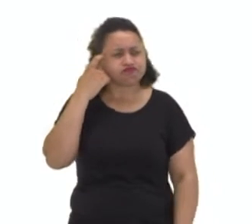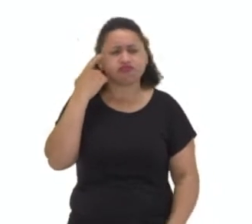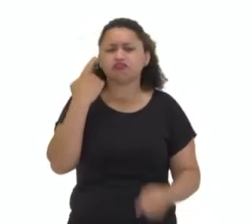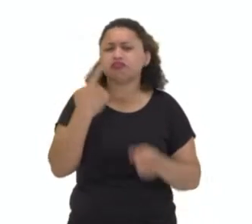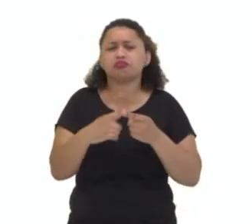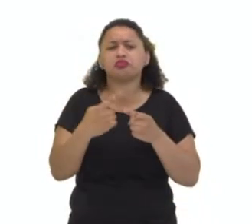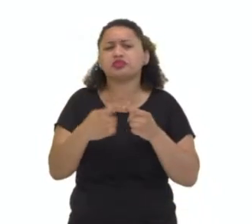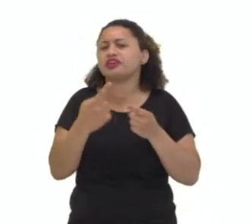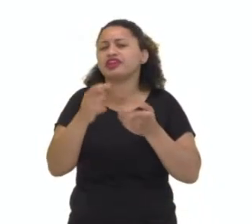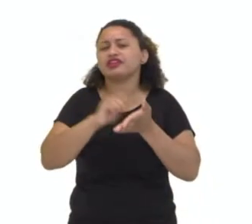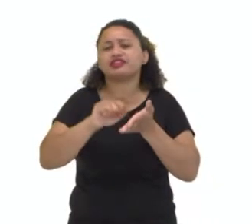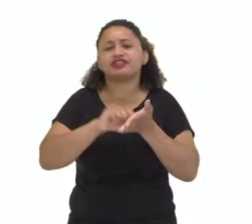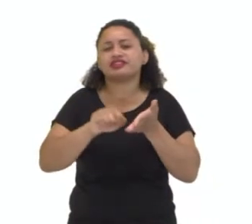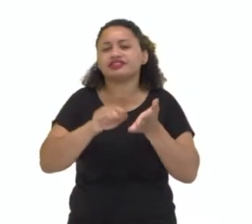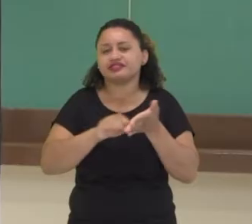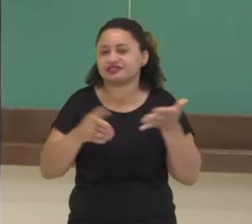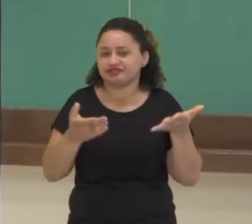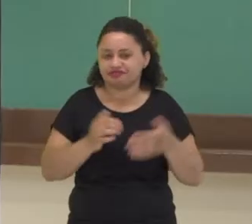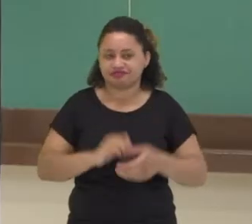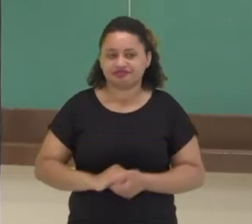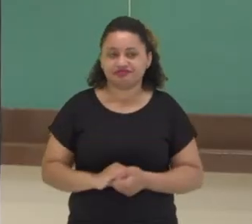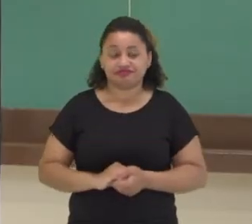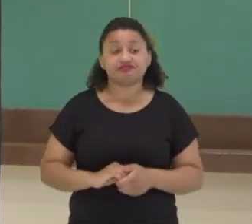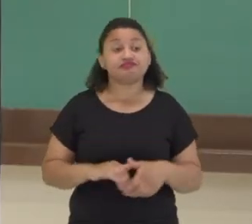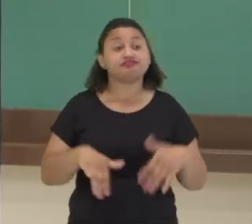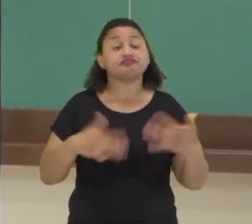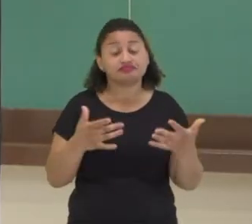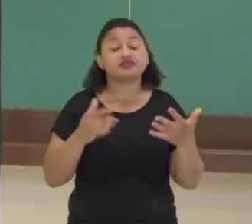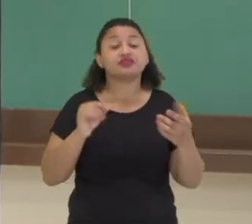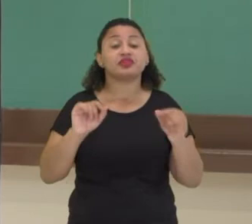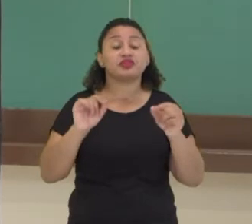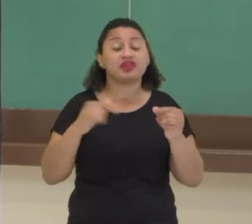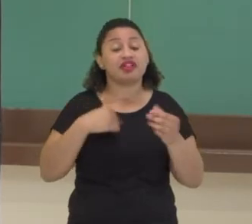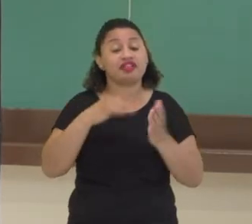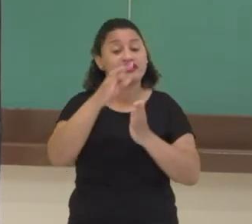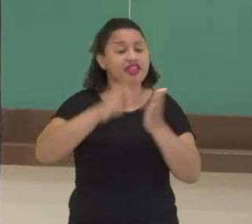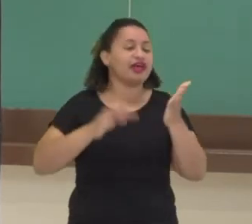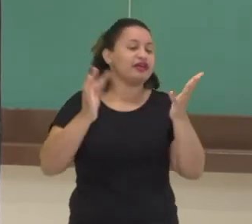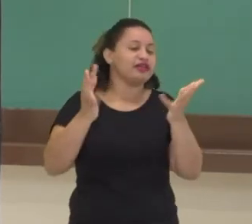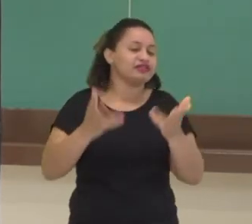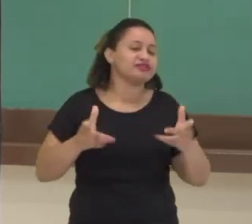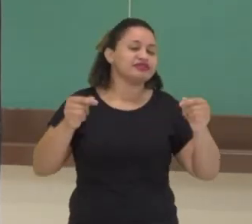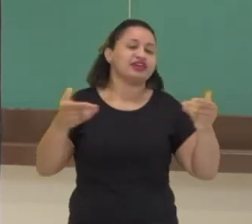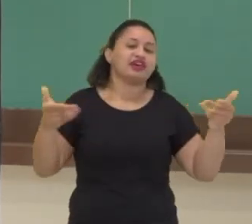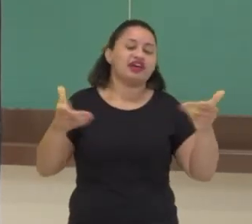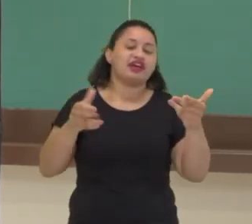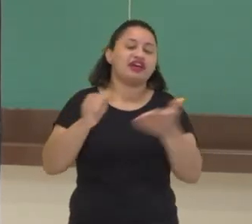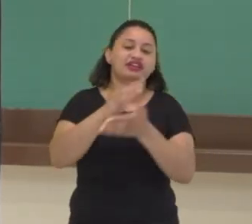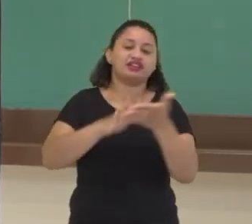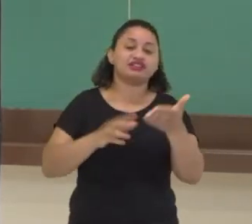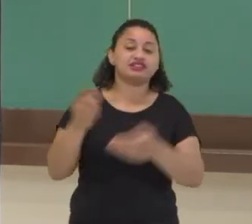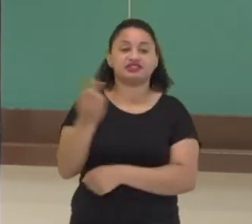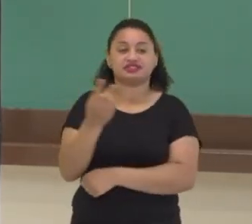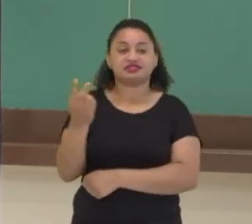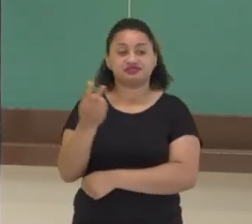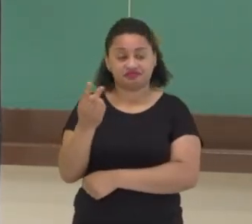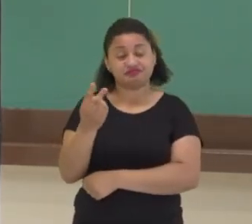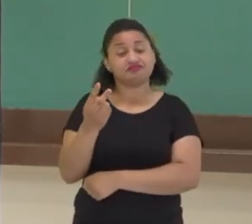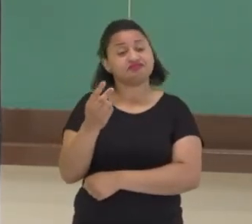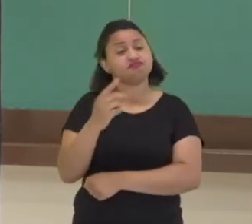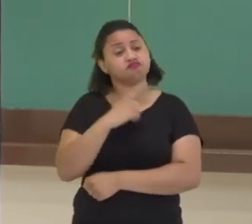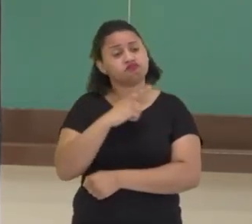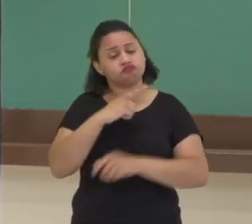escrever? Então, com esse maravilhoso texto, chegamos à atividade 2 e eu tenho